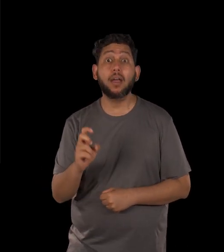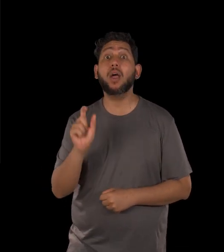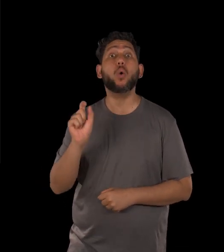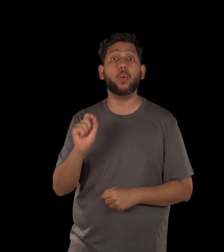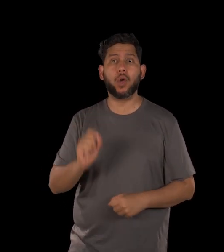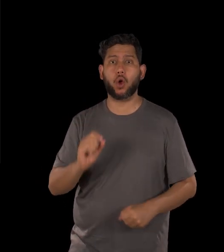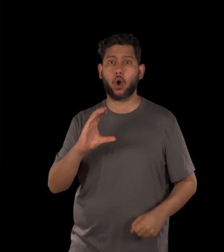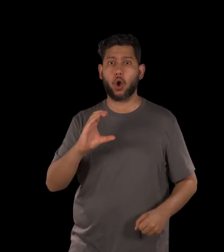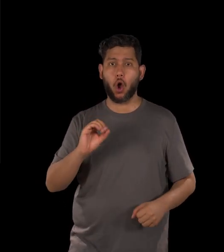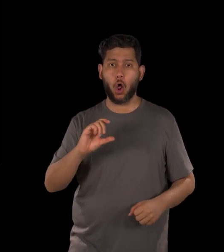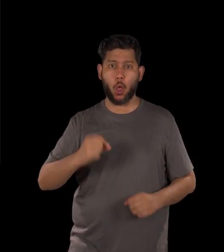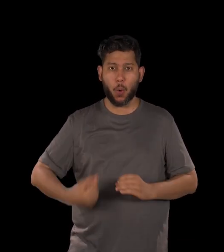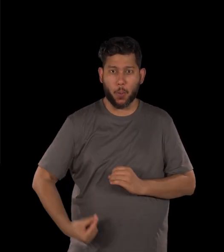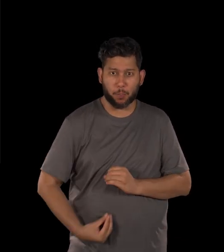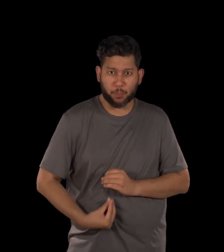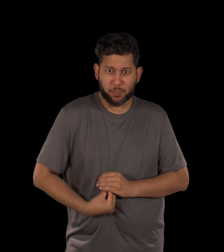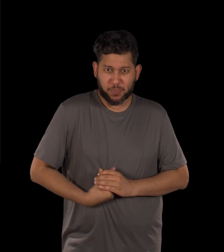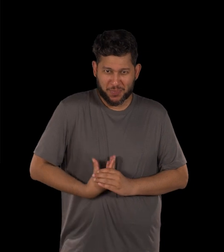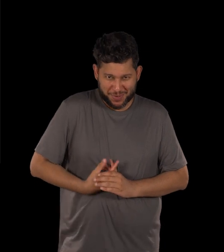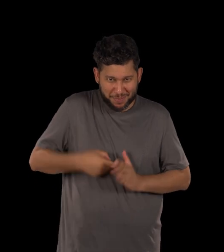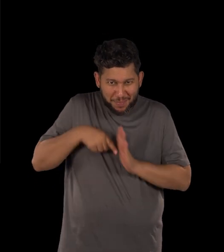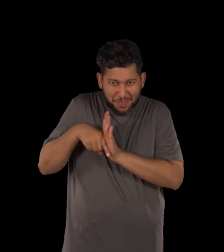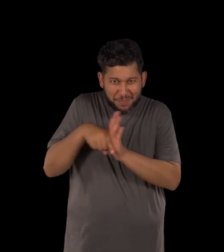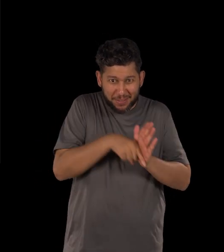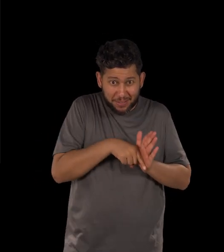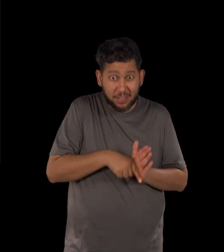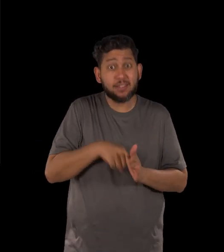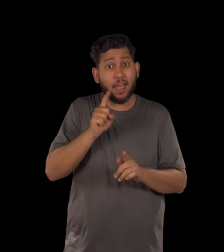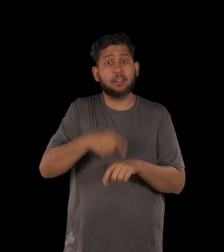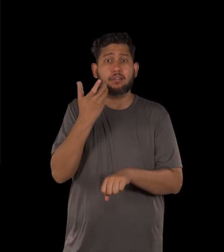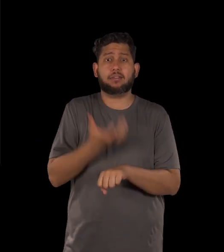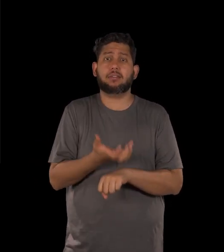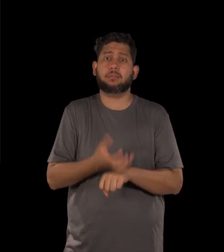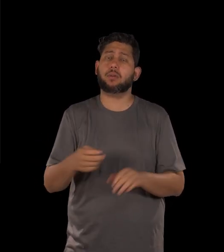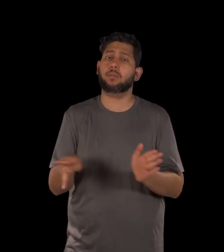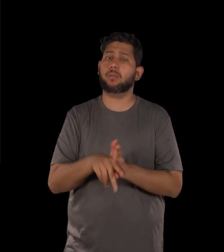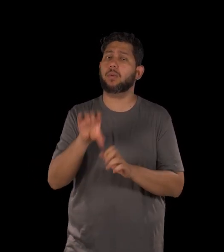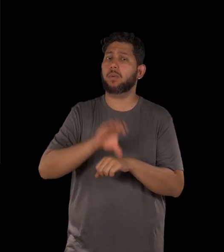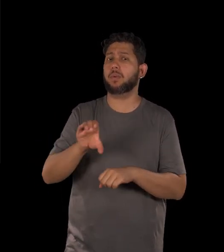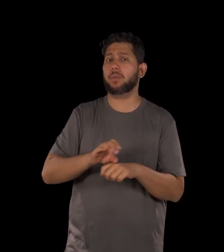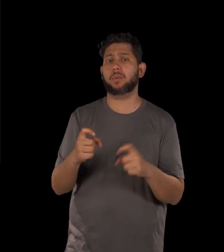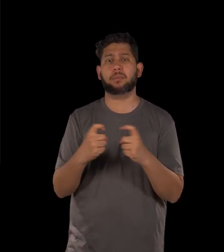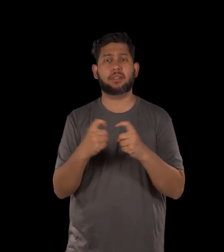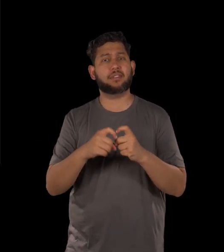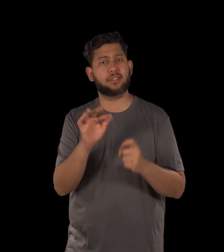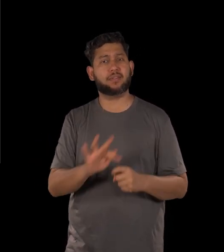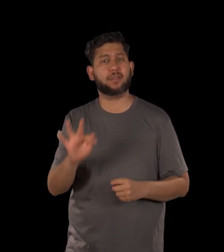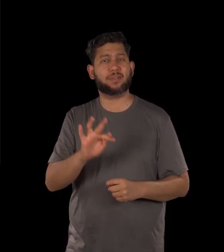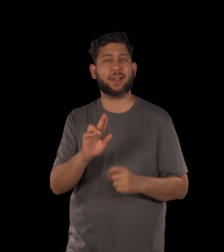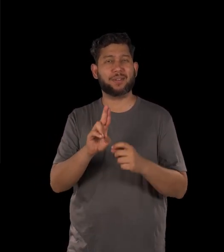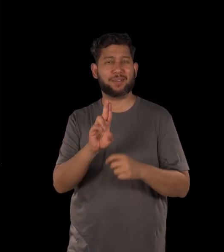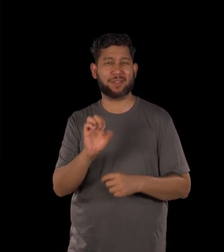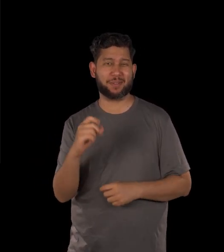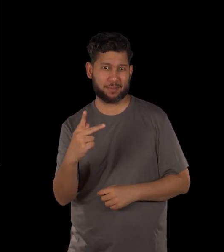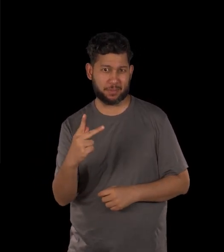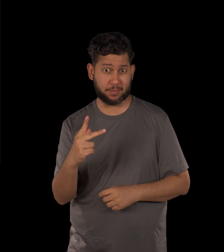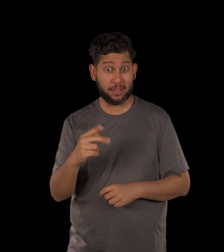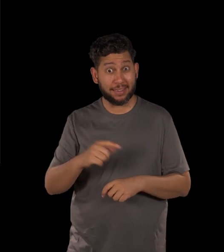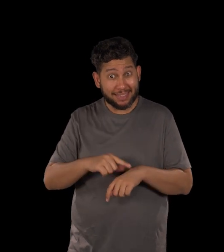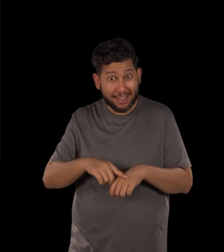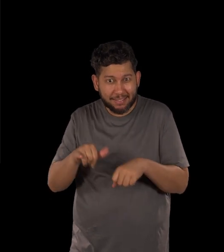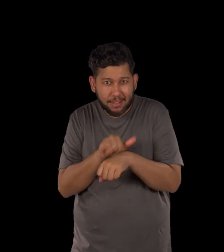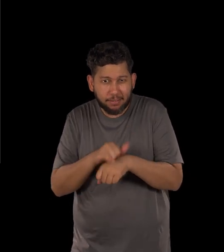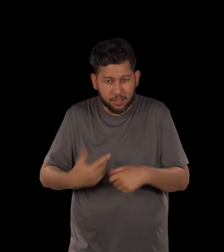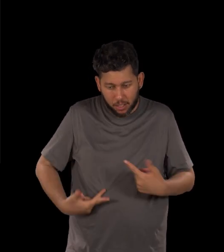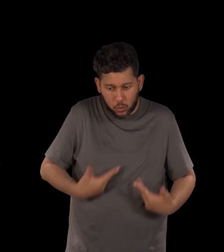coloproctologia uma disciplina do curso de medicina dessa mesma faculdade. Angelita aprimorou técnicas cirúrgicas e continua